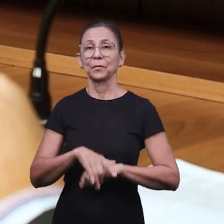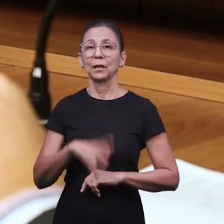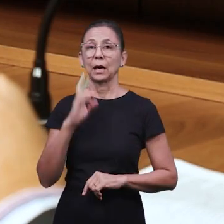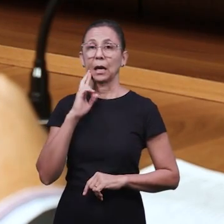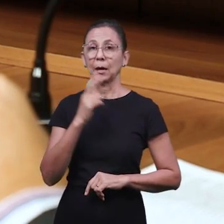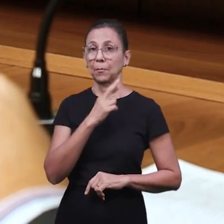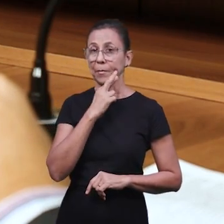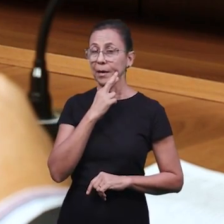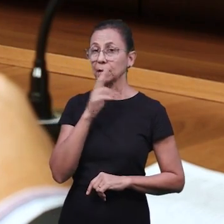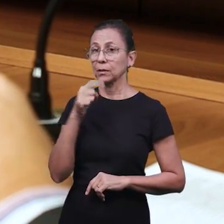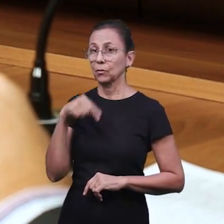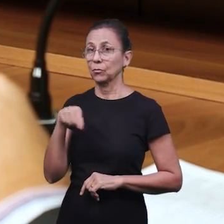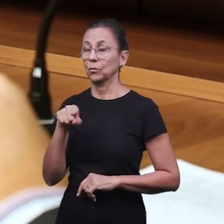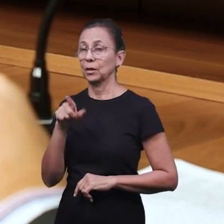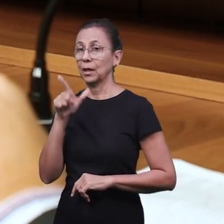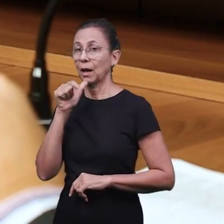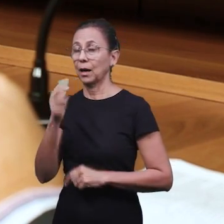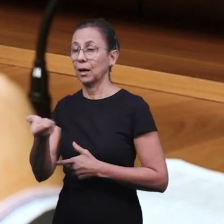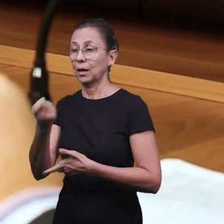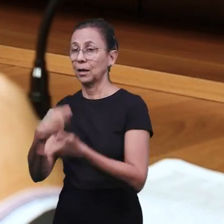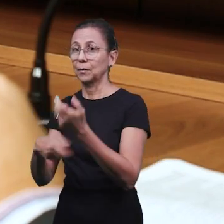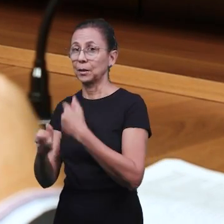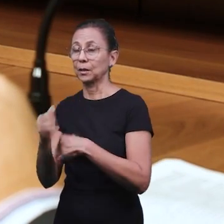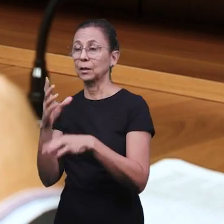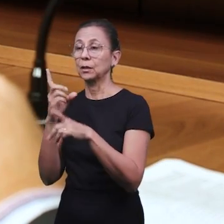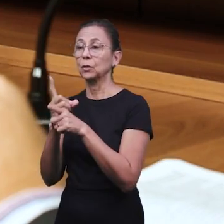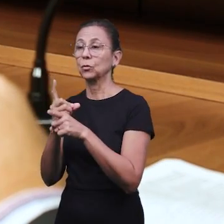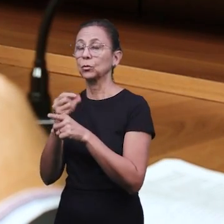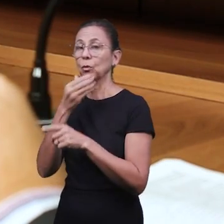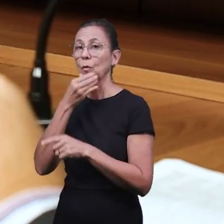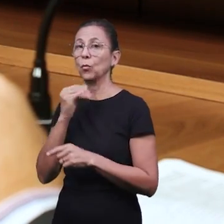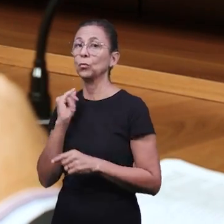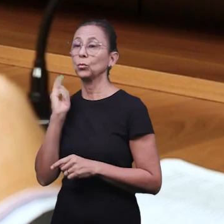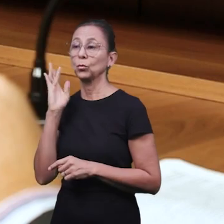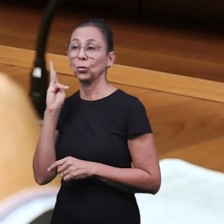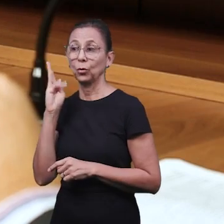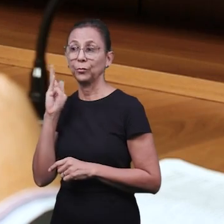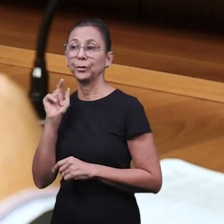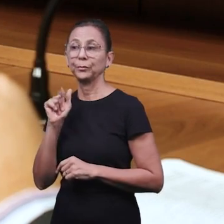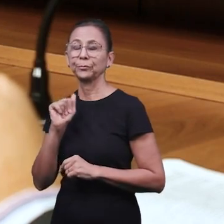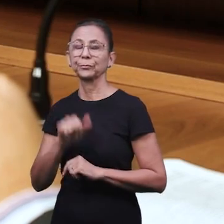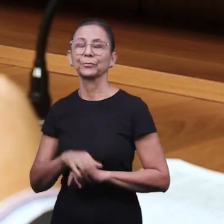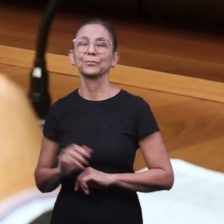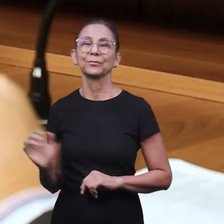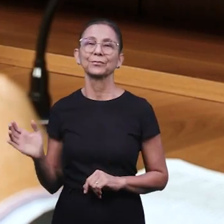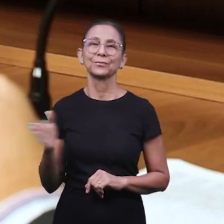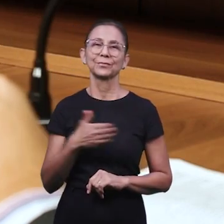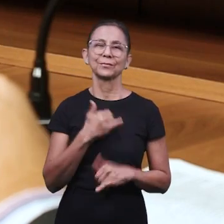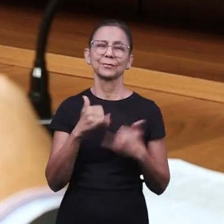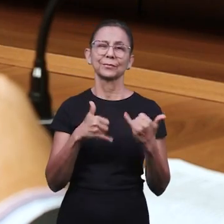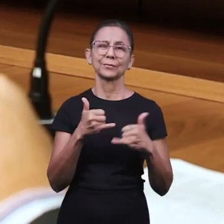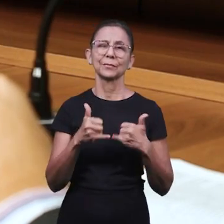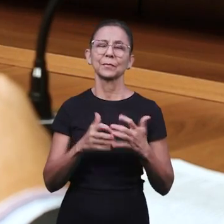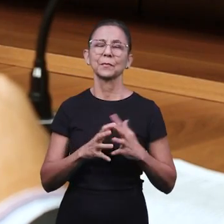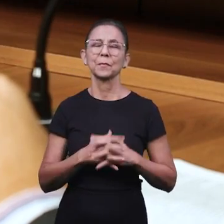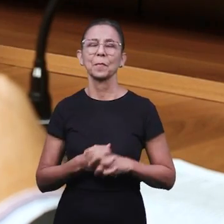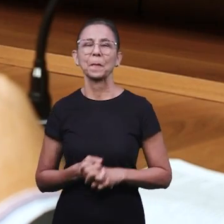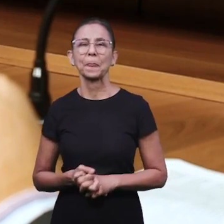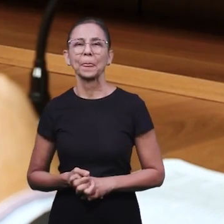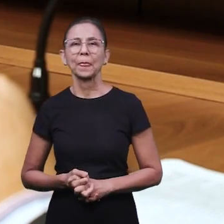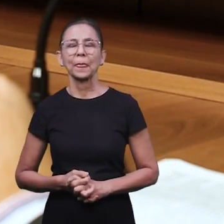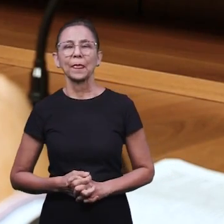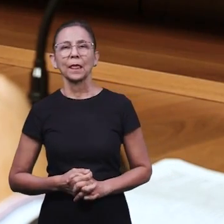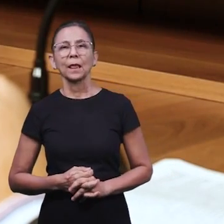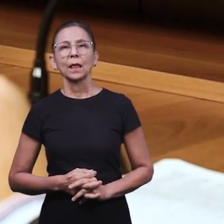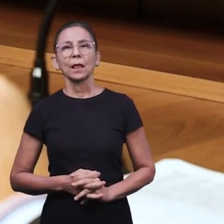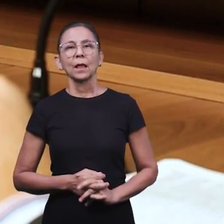né? Nosso primeiro contato com essa fé foi em busca de alguma coisa, né, José? Eu queria isso, pastor, ora por mim, preciso